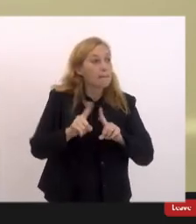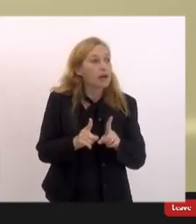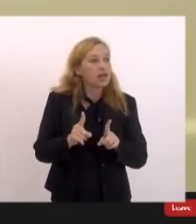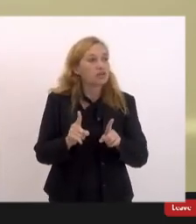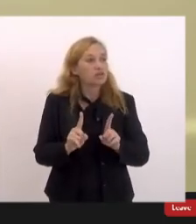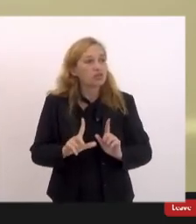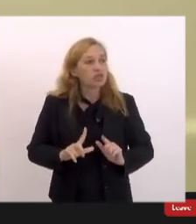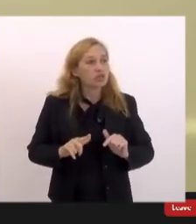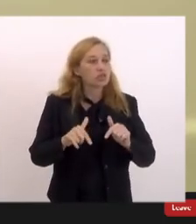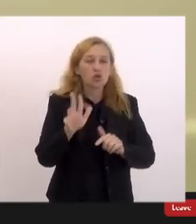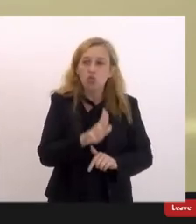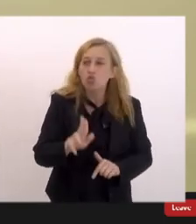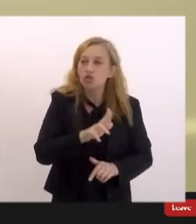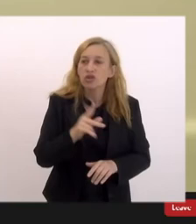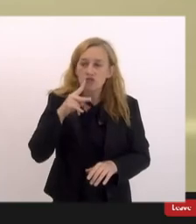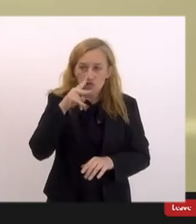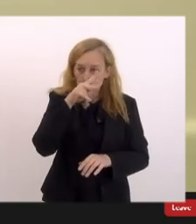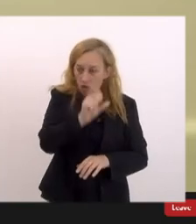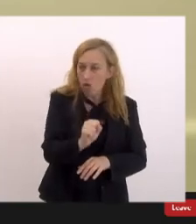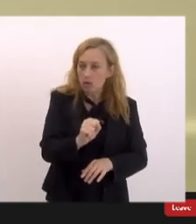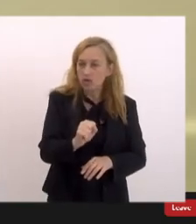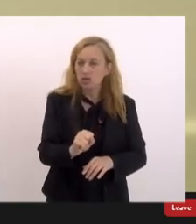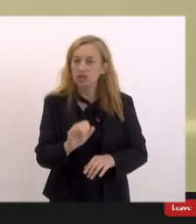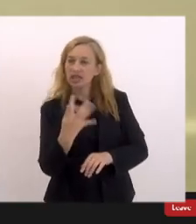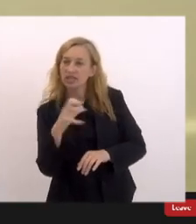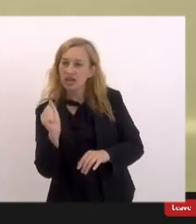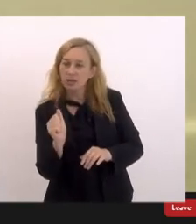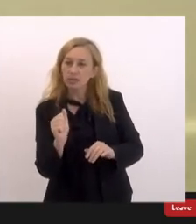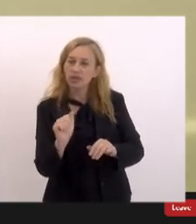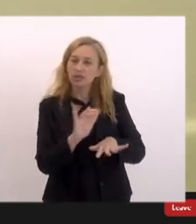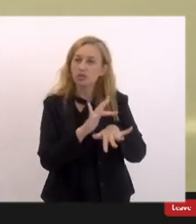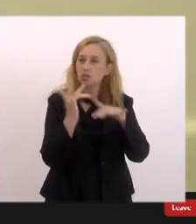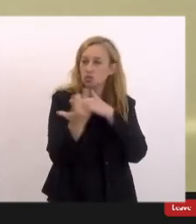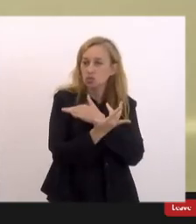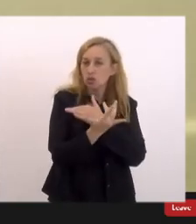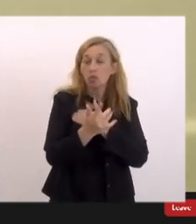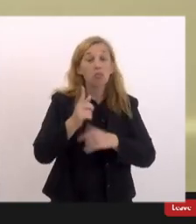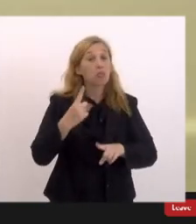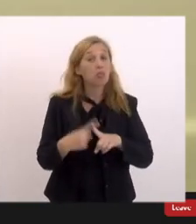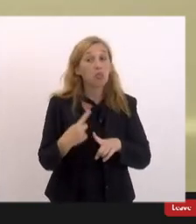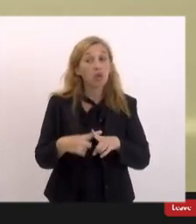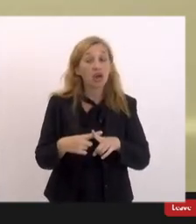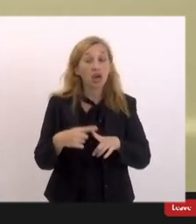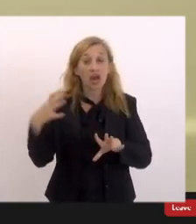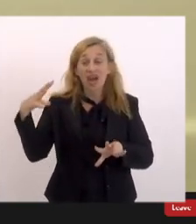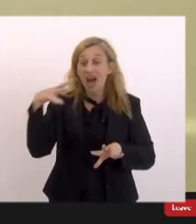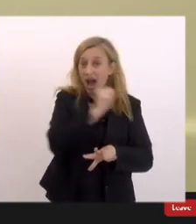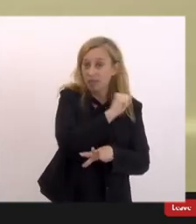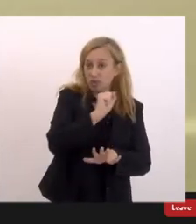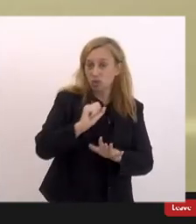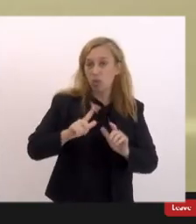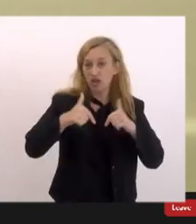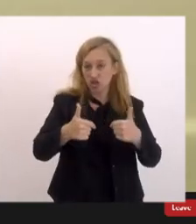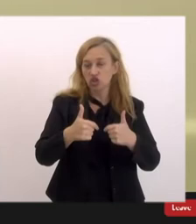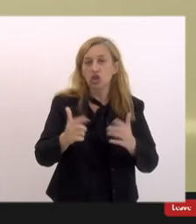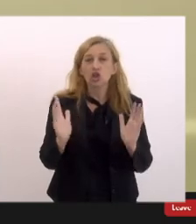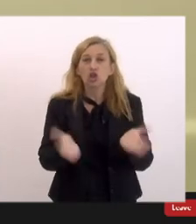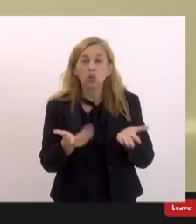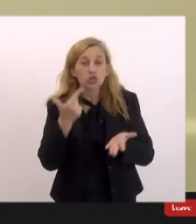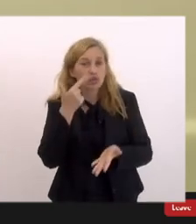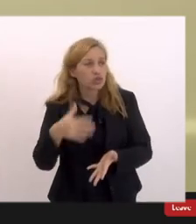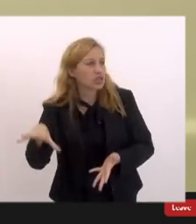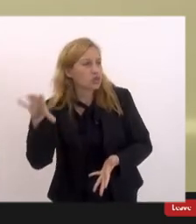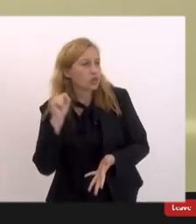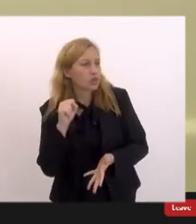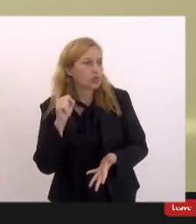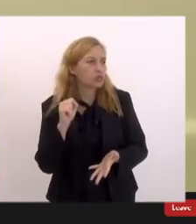explora muito fortemente a questão das campanhas de mídia social, porque ela tem uma penetração grande. E hoje, o que vocês ouvem, às